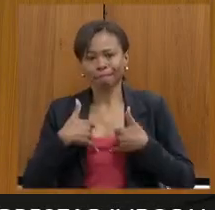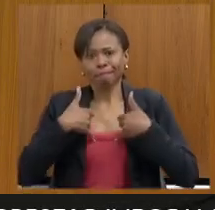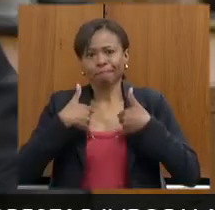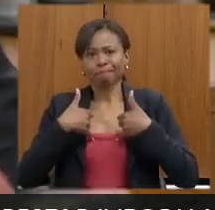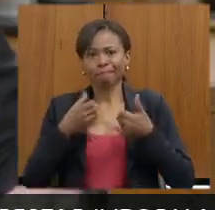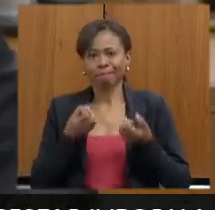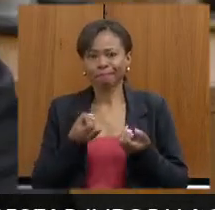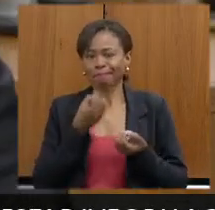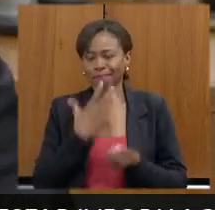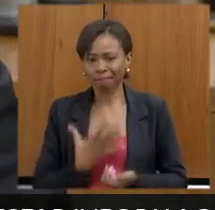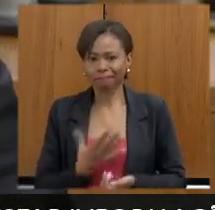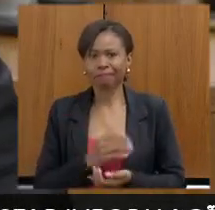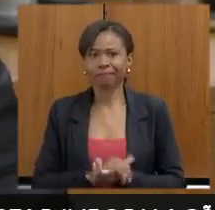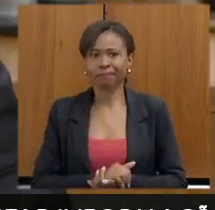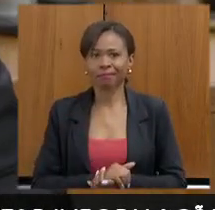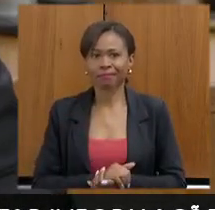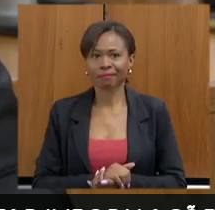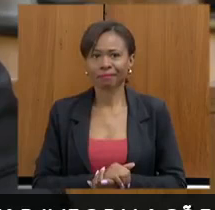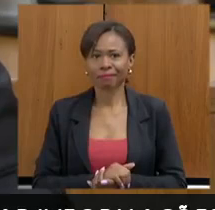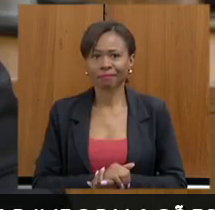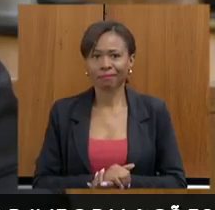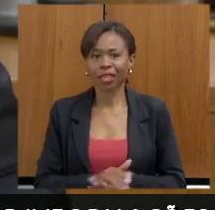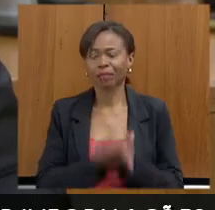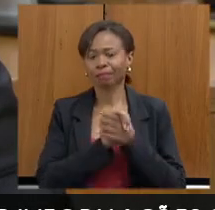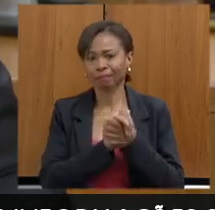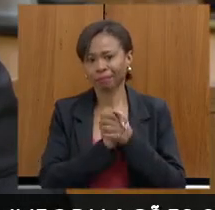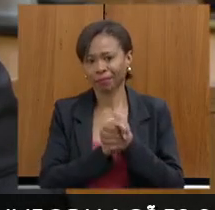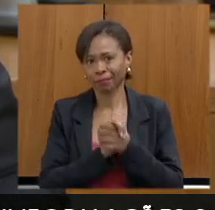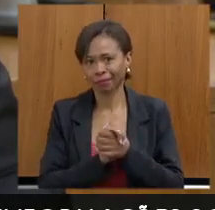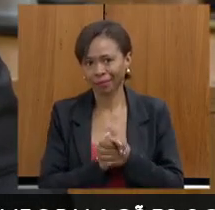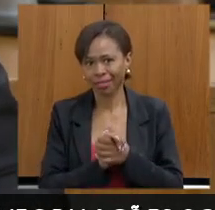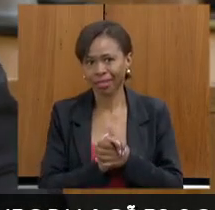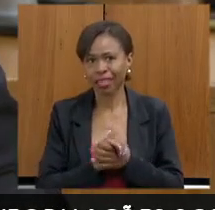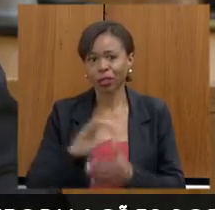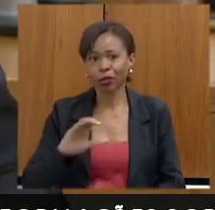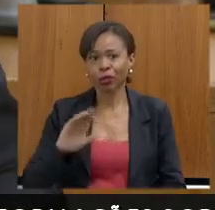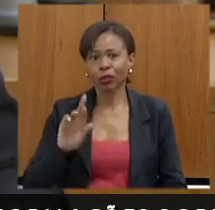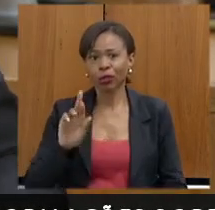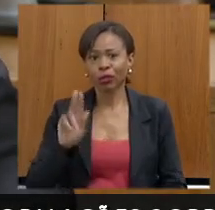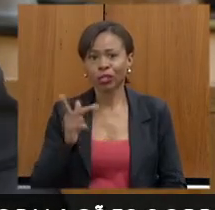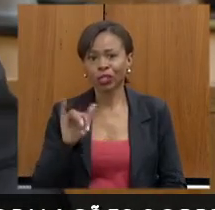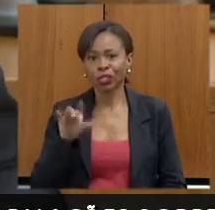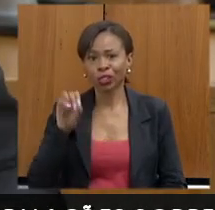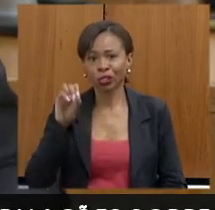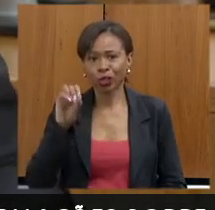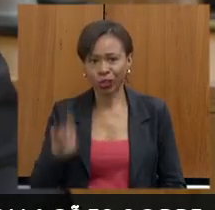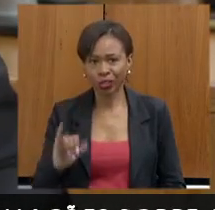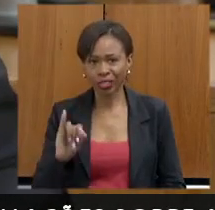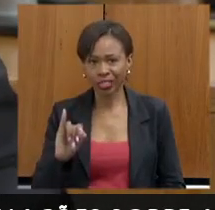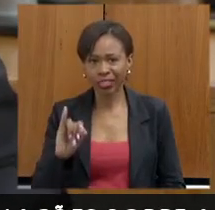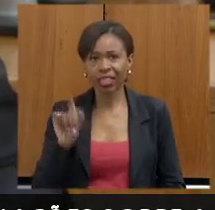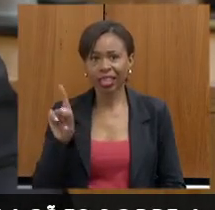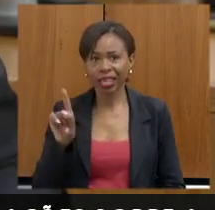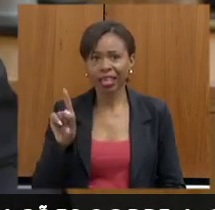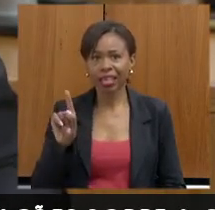e de cara já vou na UTC aqui o trabalho do Choque lá na Além Paraíso levem Paraíba que deu um belo de um